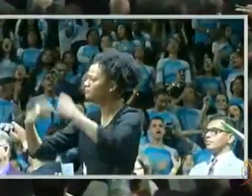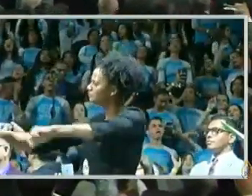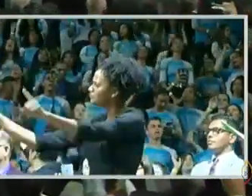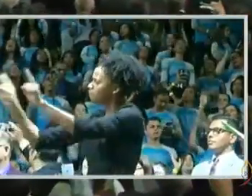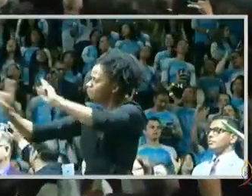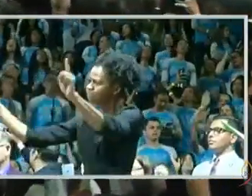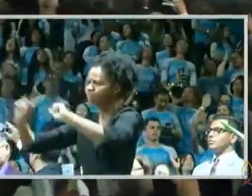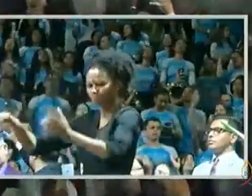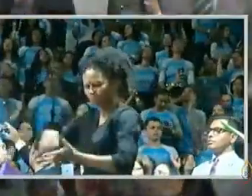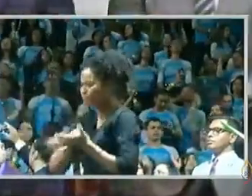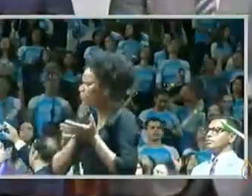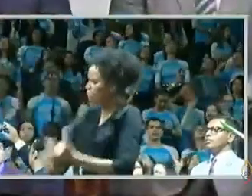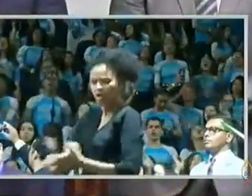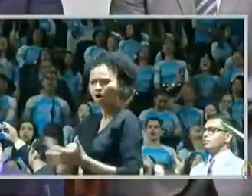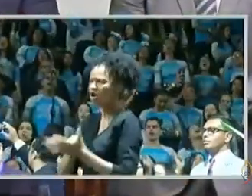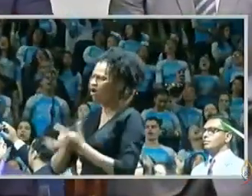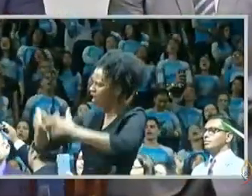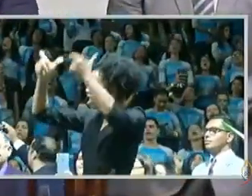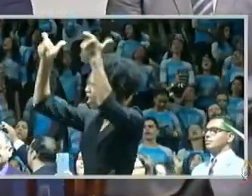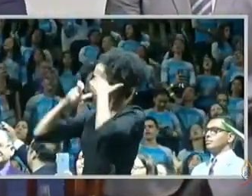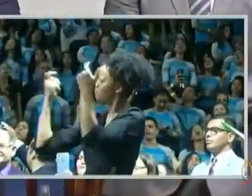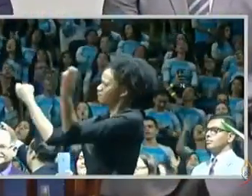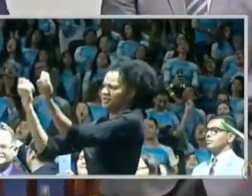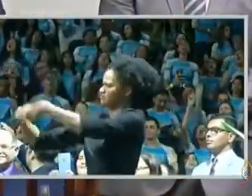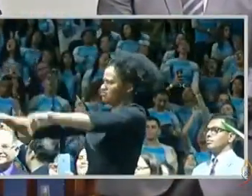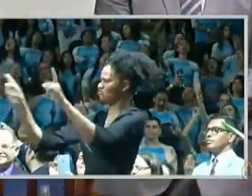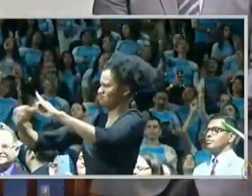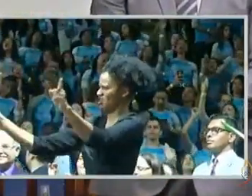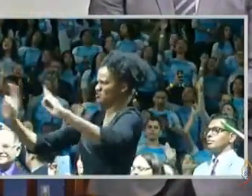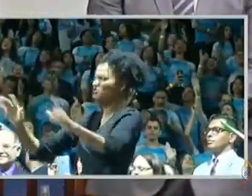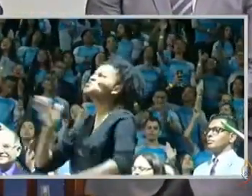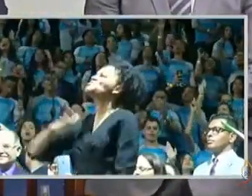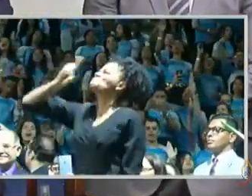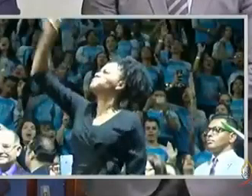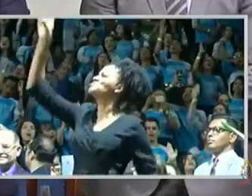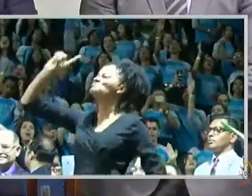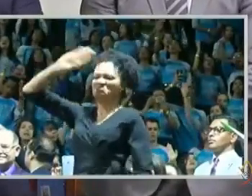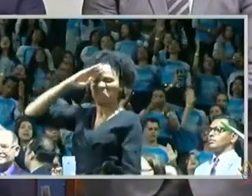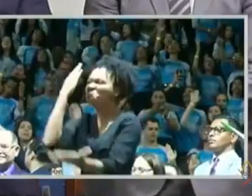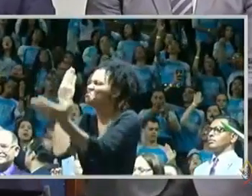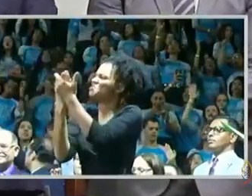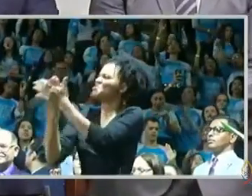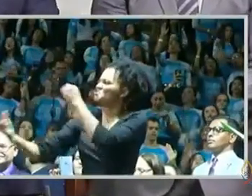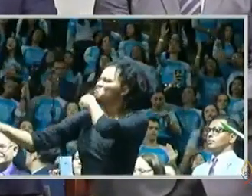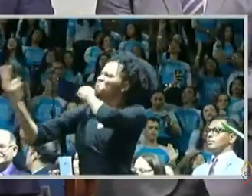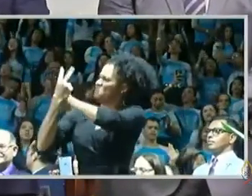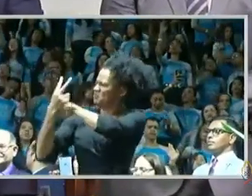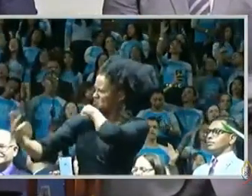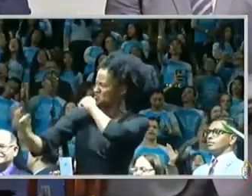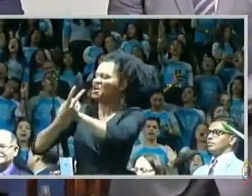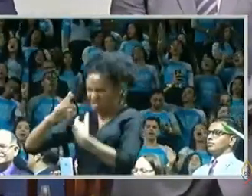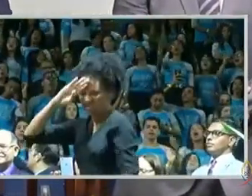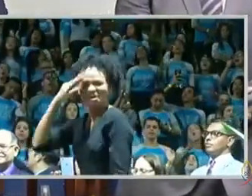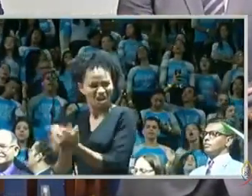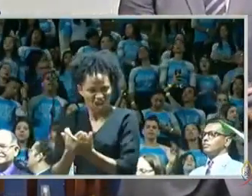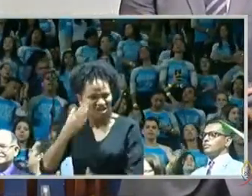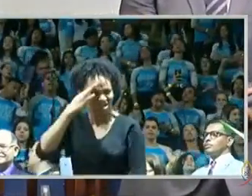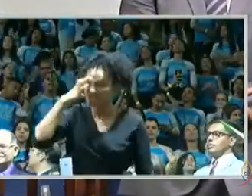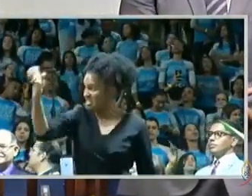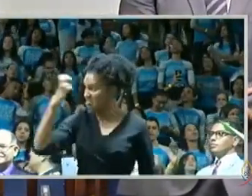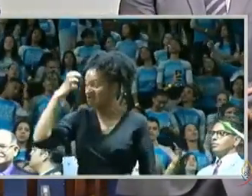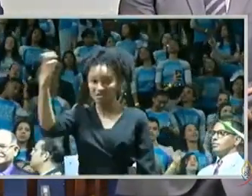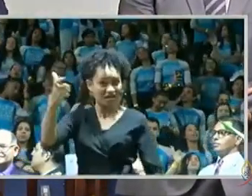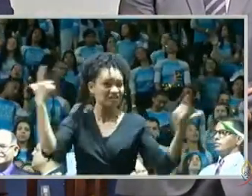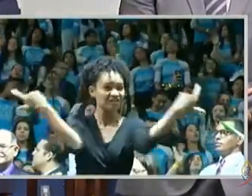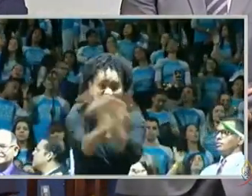necessitam responder-te, ó rei. O Deus do céu é quem pode nos livrar. E se